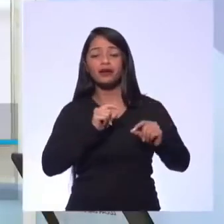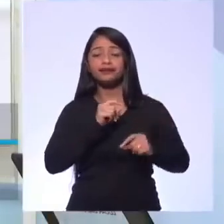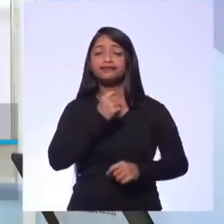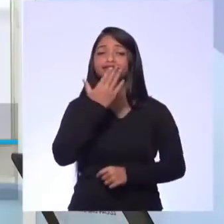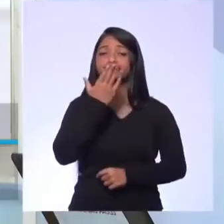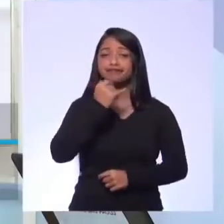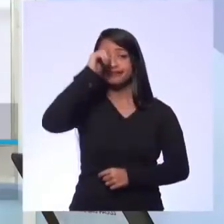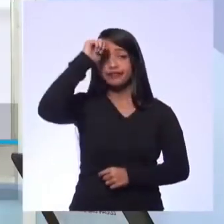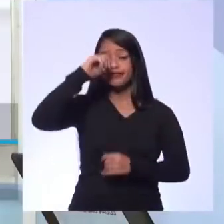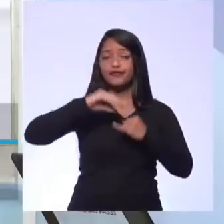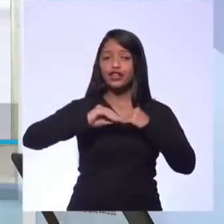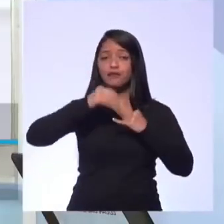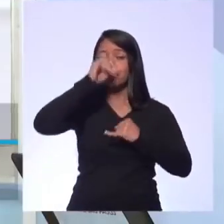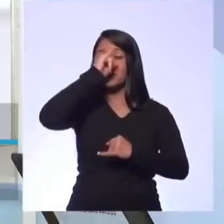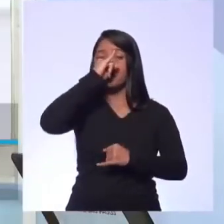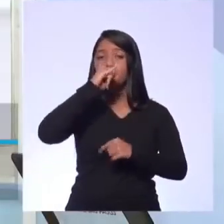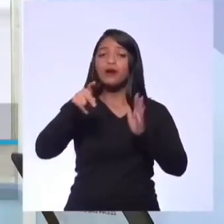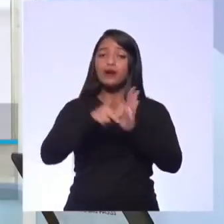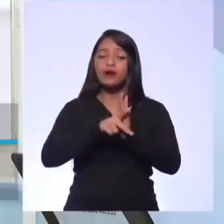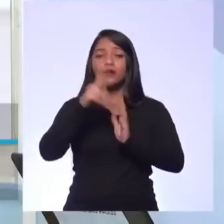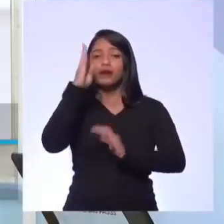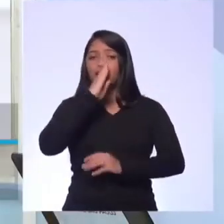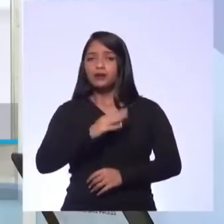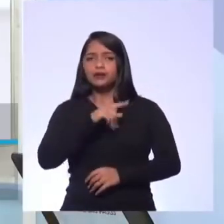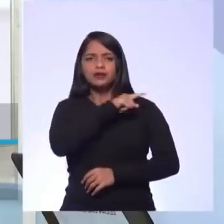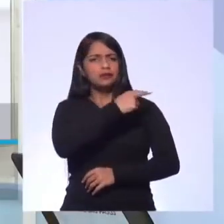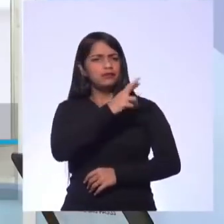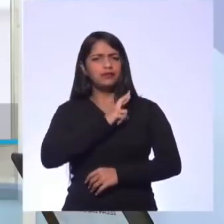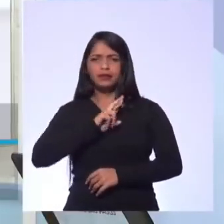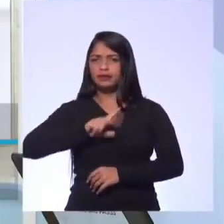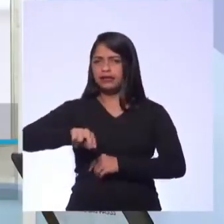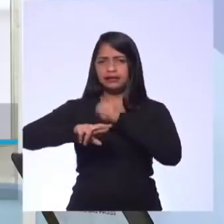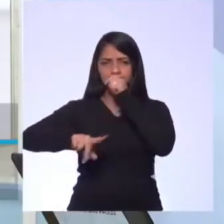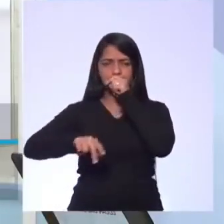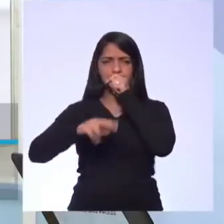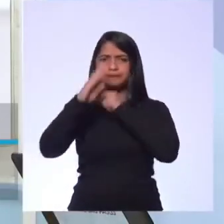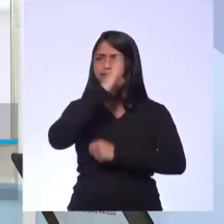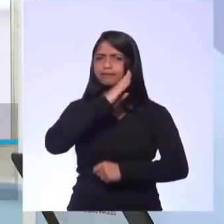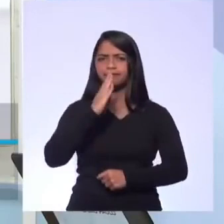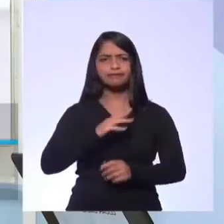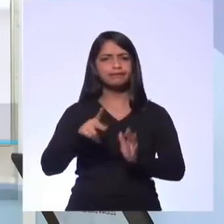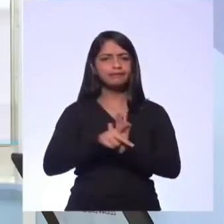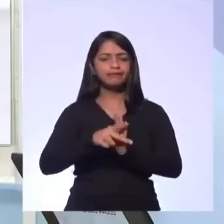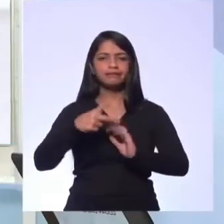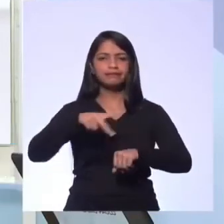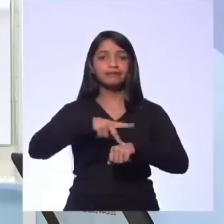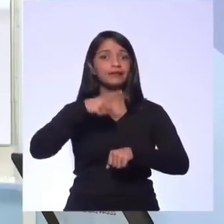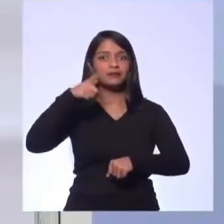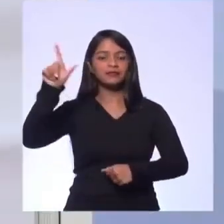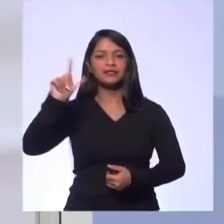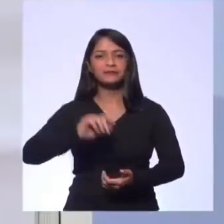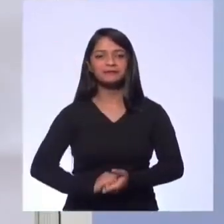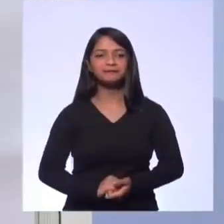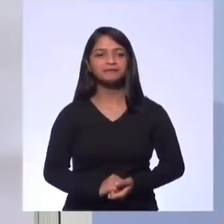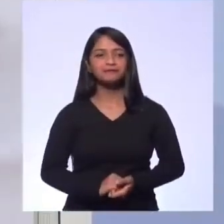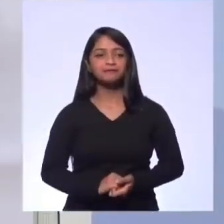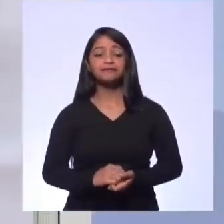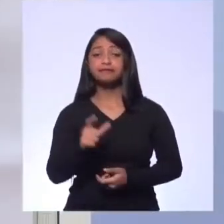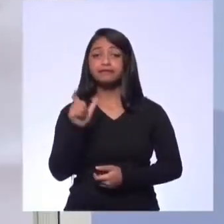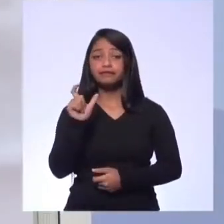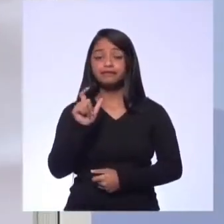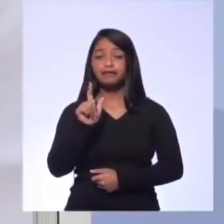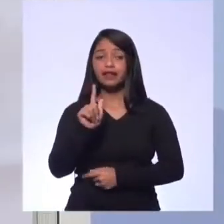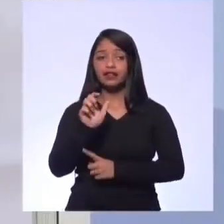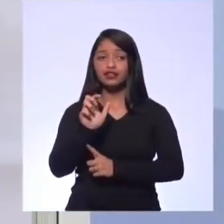é fácil porque Russia vira Russian. Agora, cuidado para não confundir os dois, tá? German é o contrário aqui.